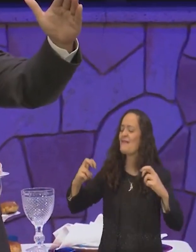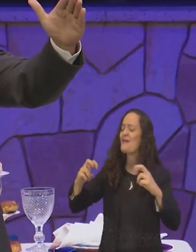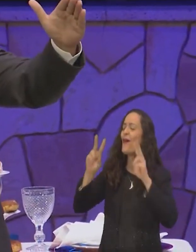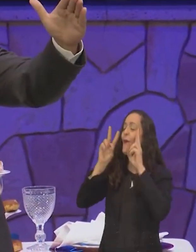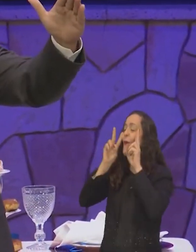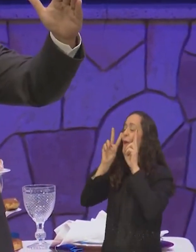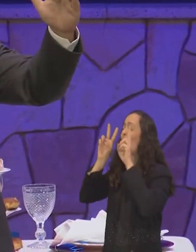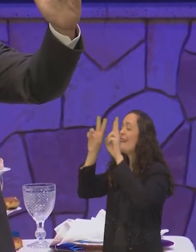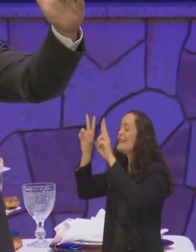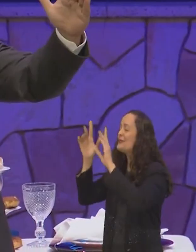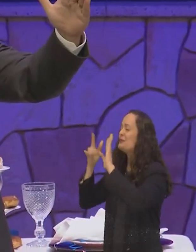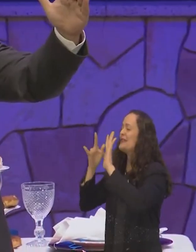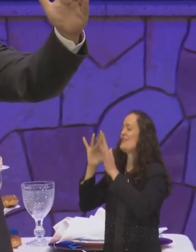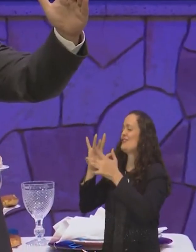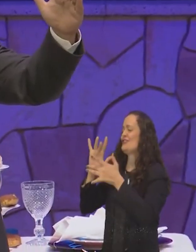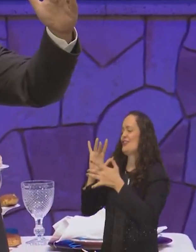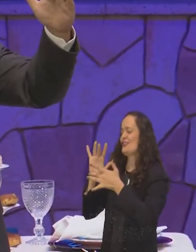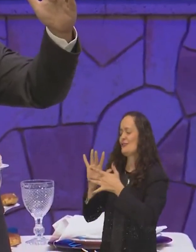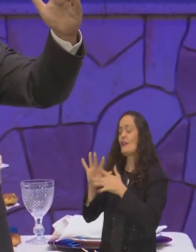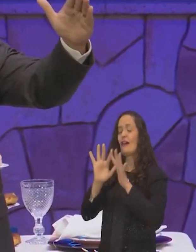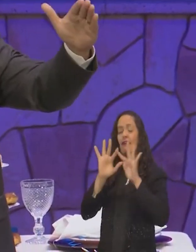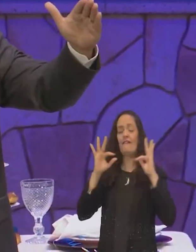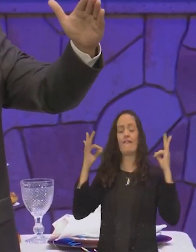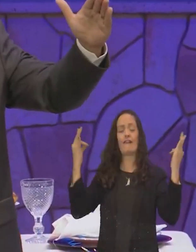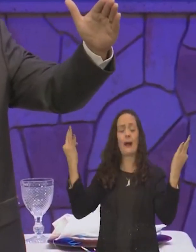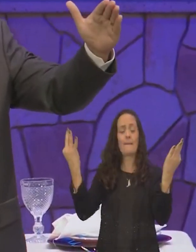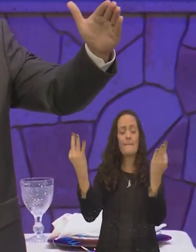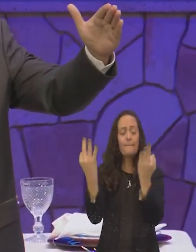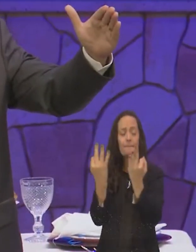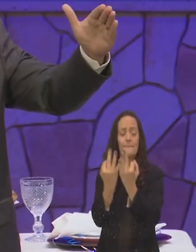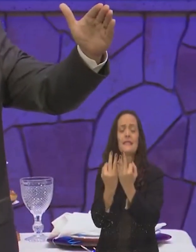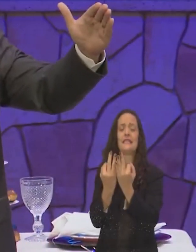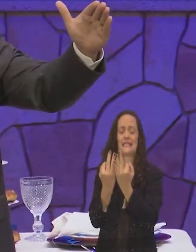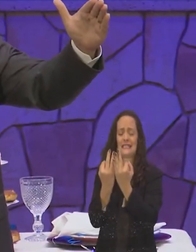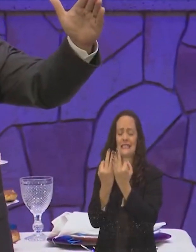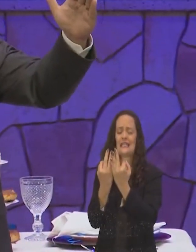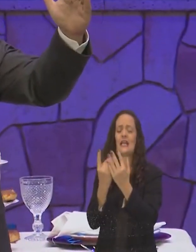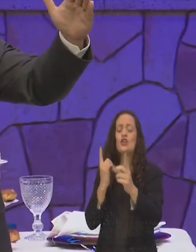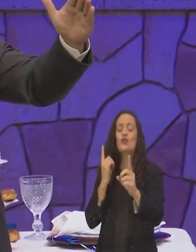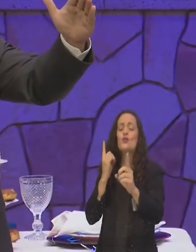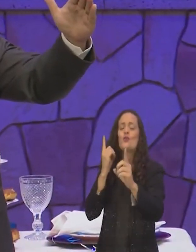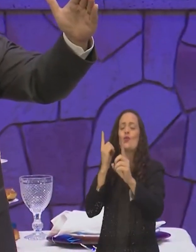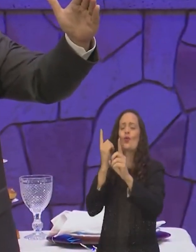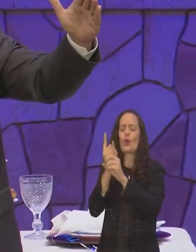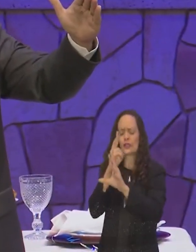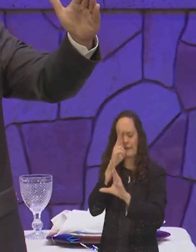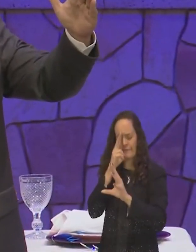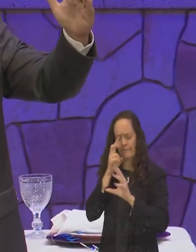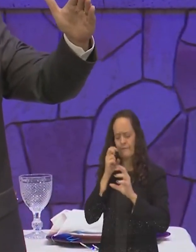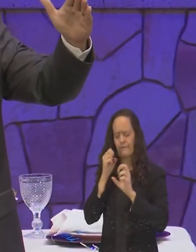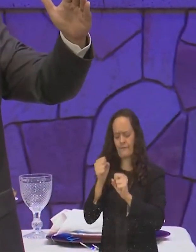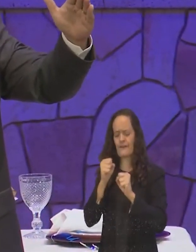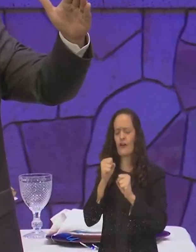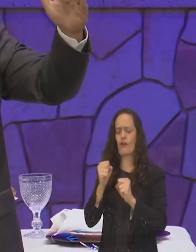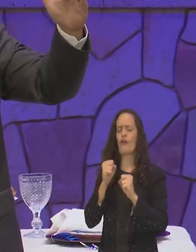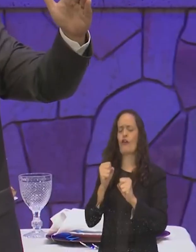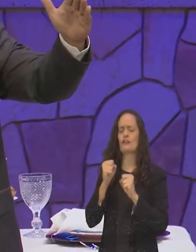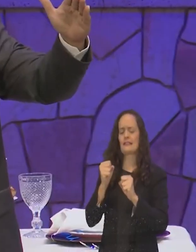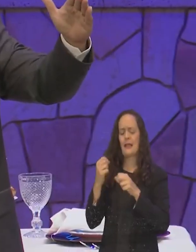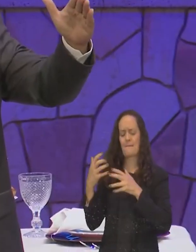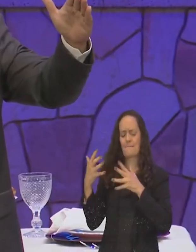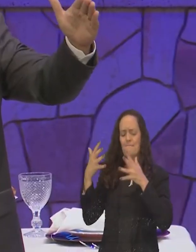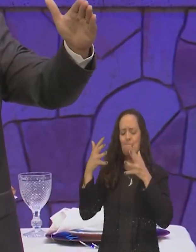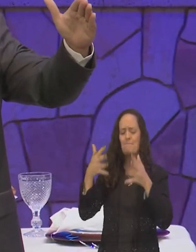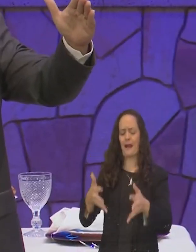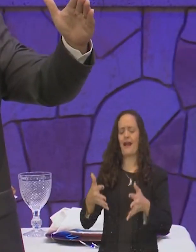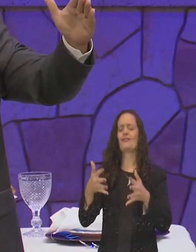Jesus Cristo, que essas famílias encontrem na igreja, nos irmãos que estão ao seu lado, força, Senhor Deus, e participação